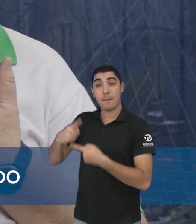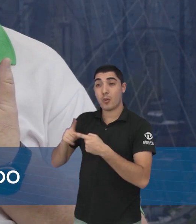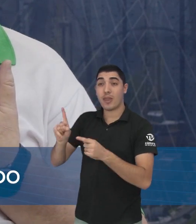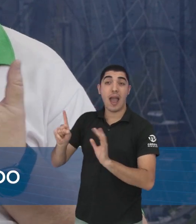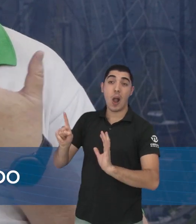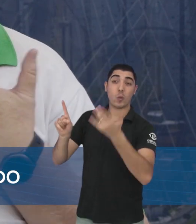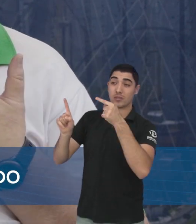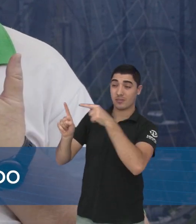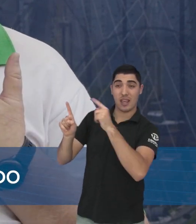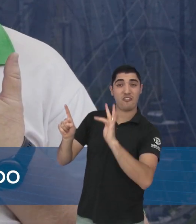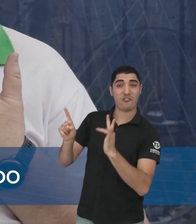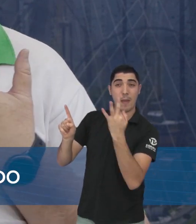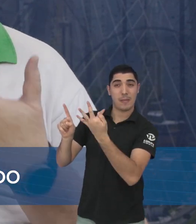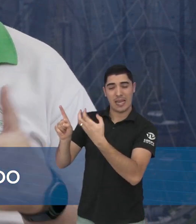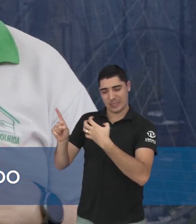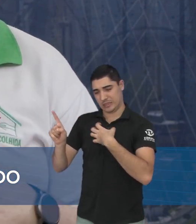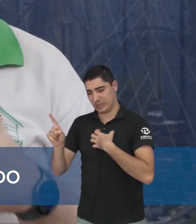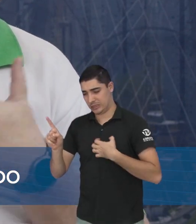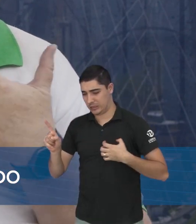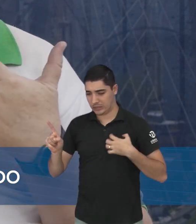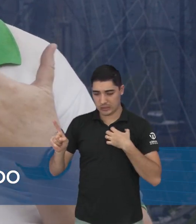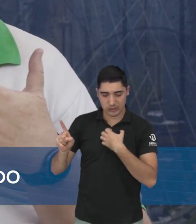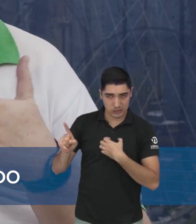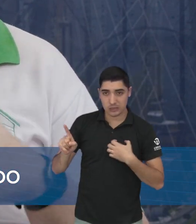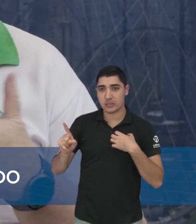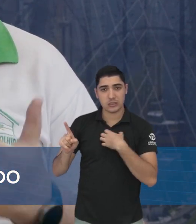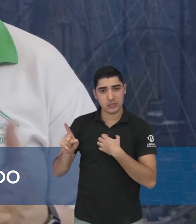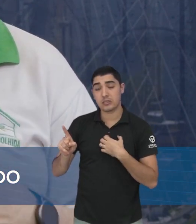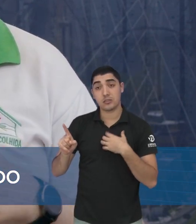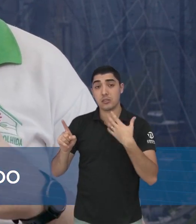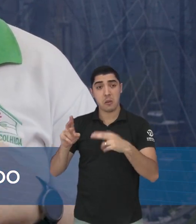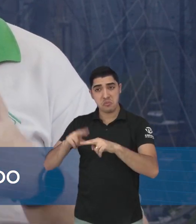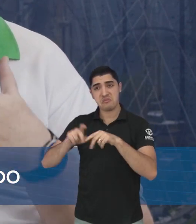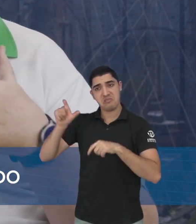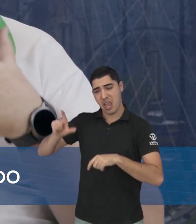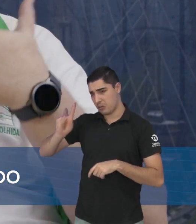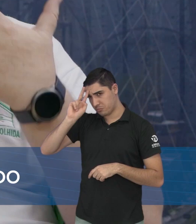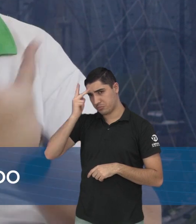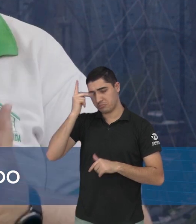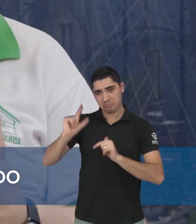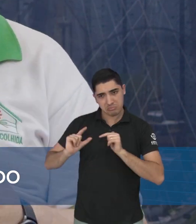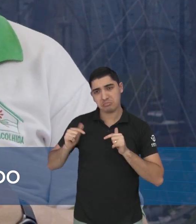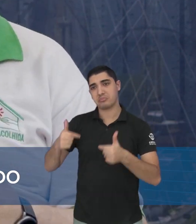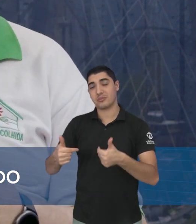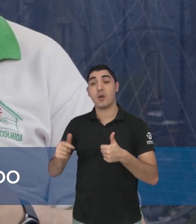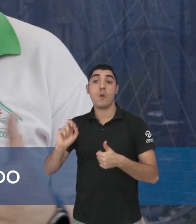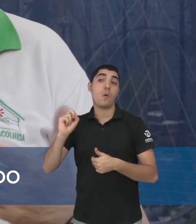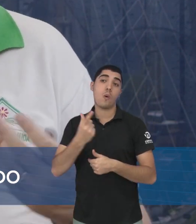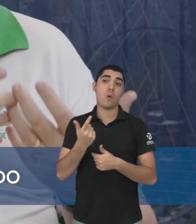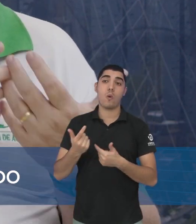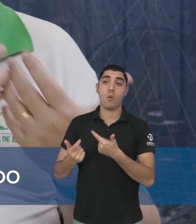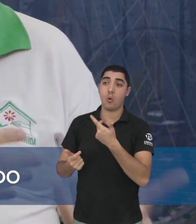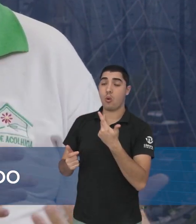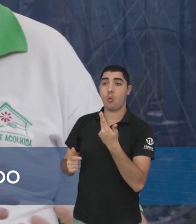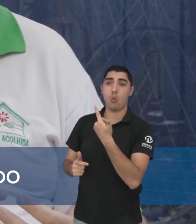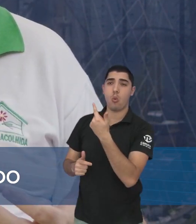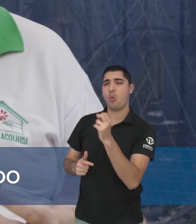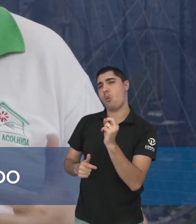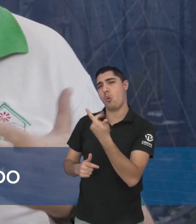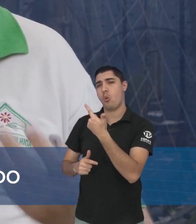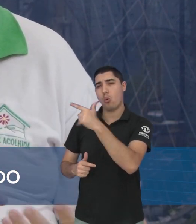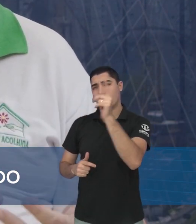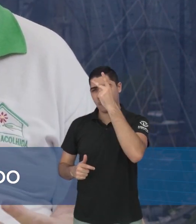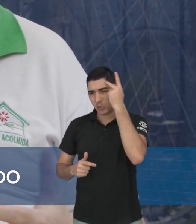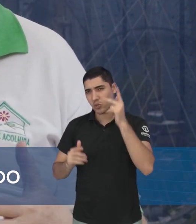na entidade, quando a gente recebe alguém que vem de uma situação dessa, ou que vem de alguém, um parente com